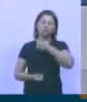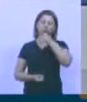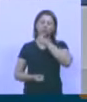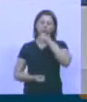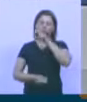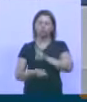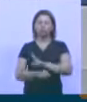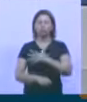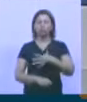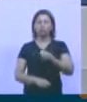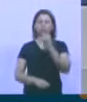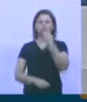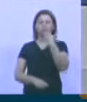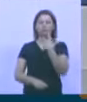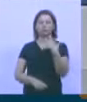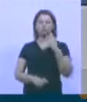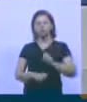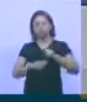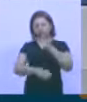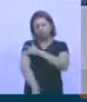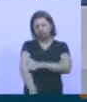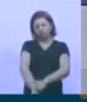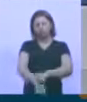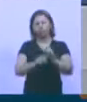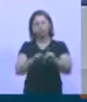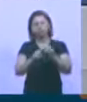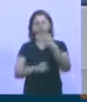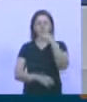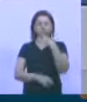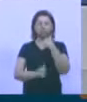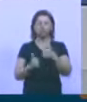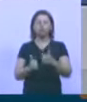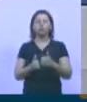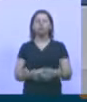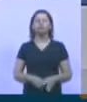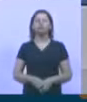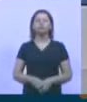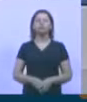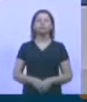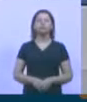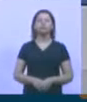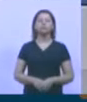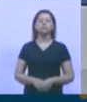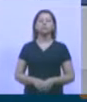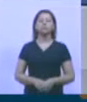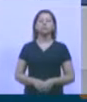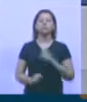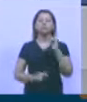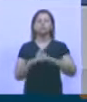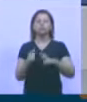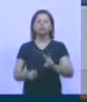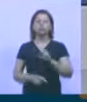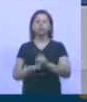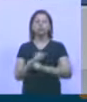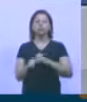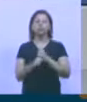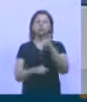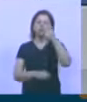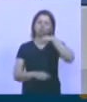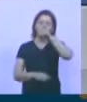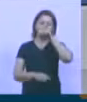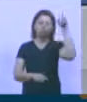trataram a filha dela muito bem, deram uma boa educação a ela. After 5 years, the mother came back. Depois de 5 anos, a mãe